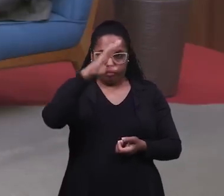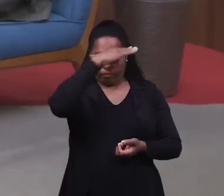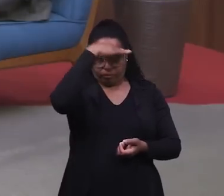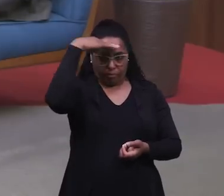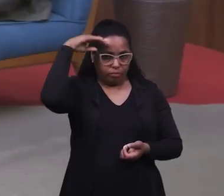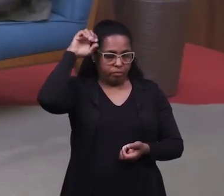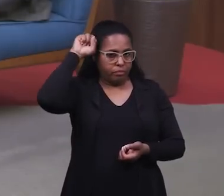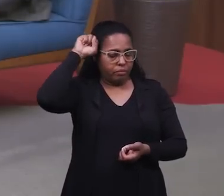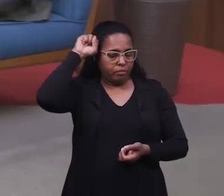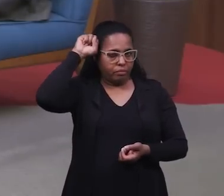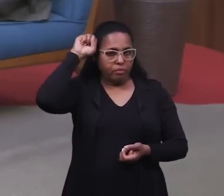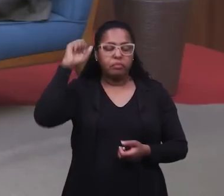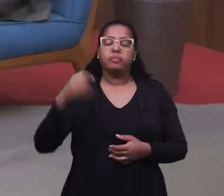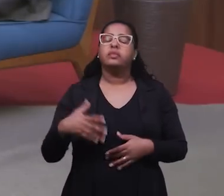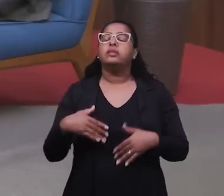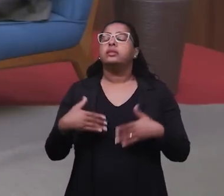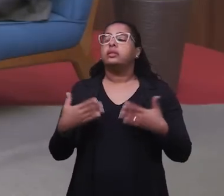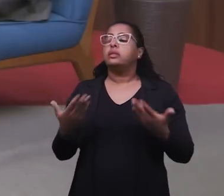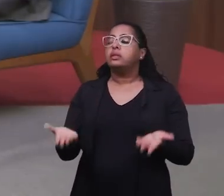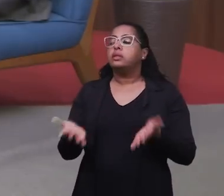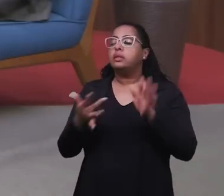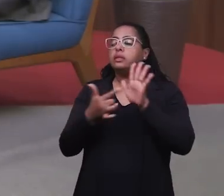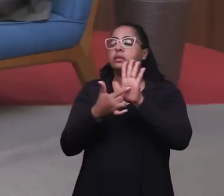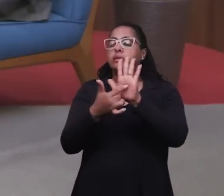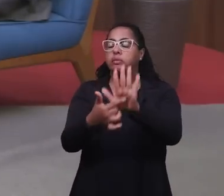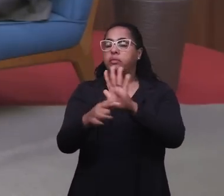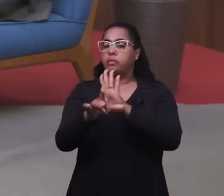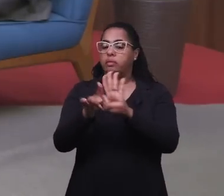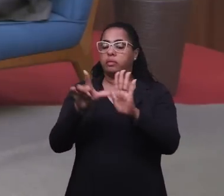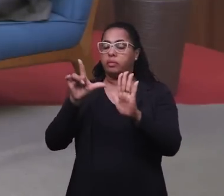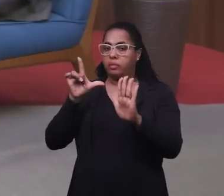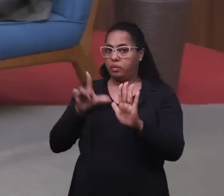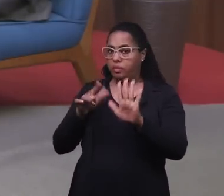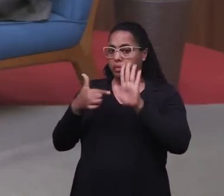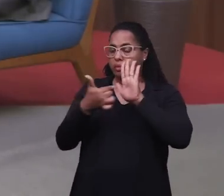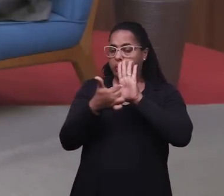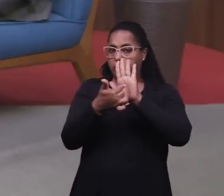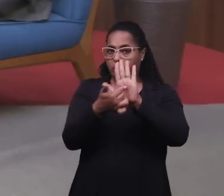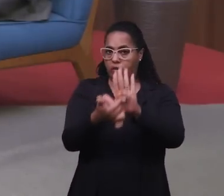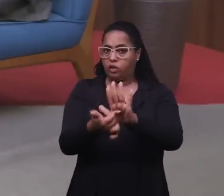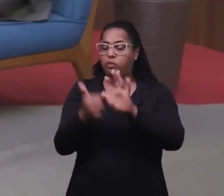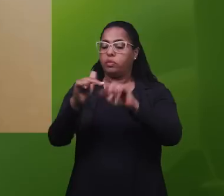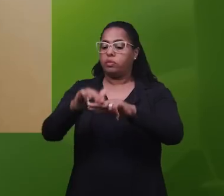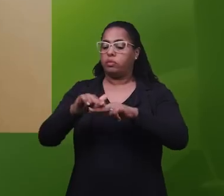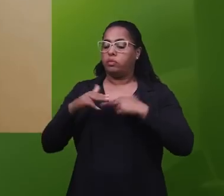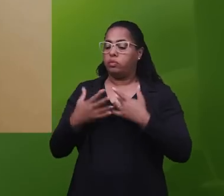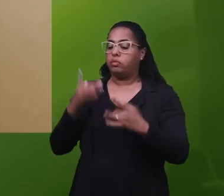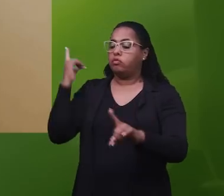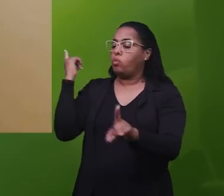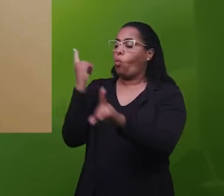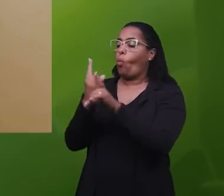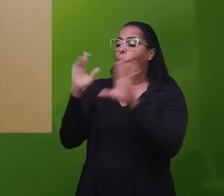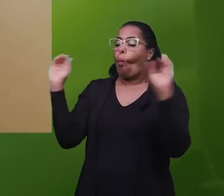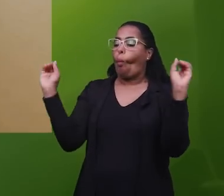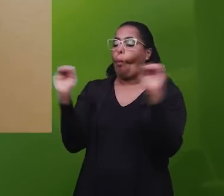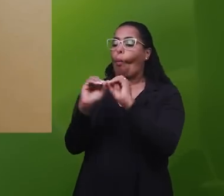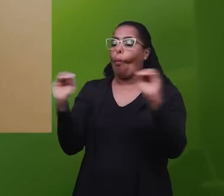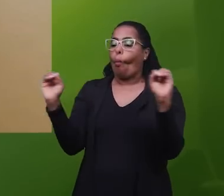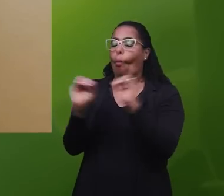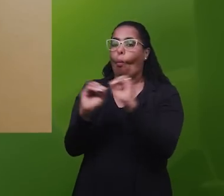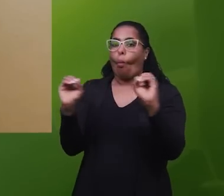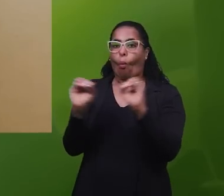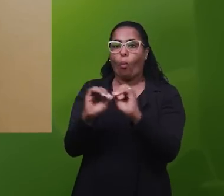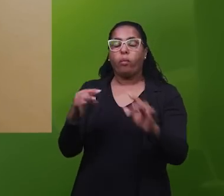Sérgio, pode começar. O que eu quero registrar até antes de dizer por que ele não foi achado